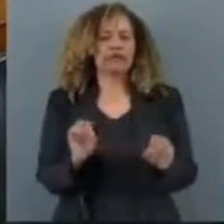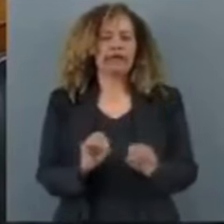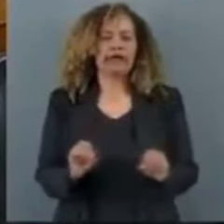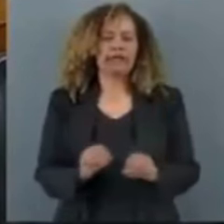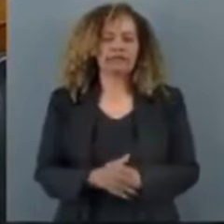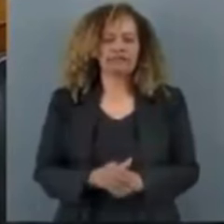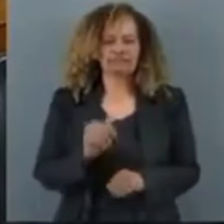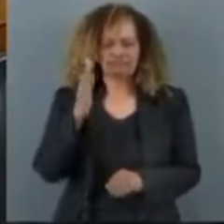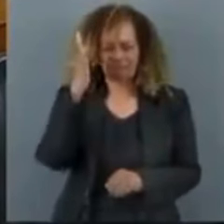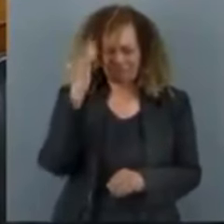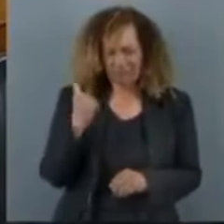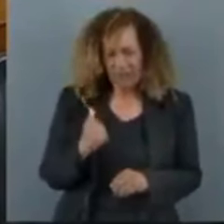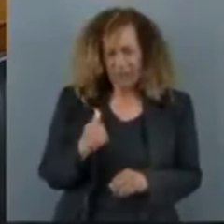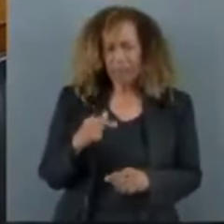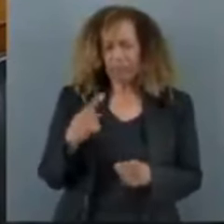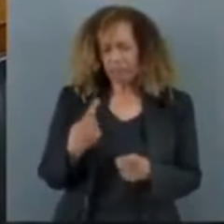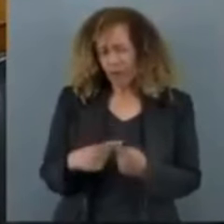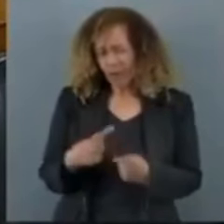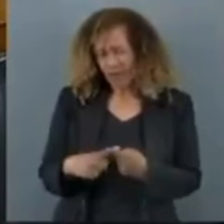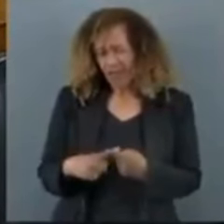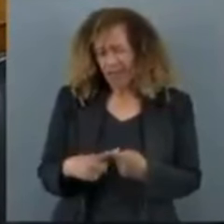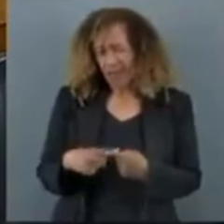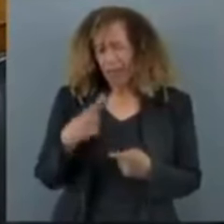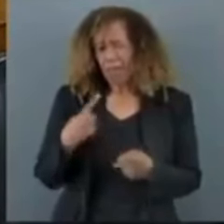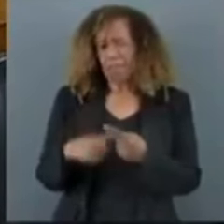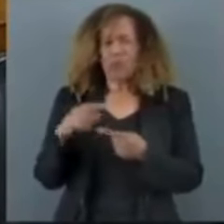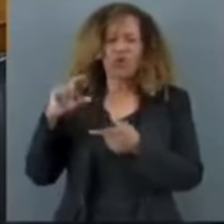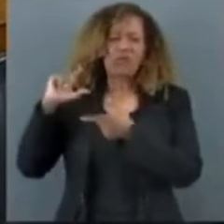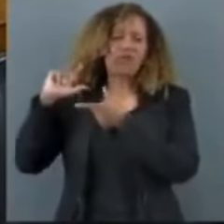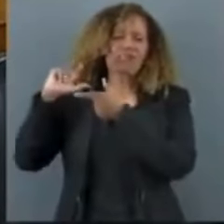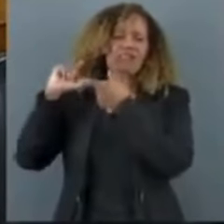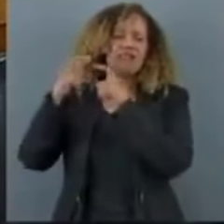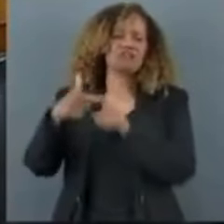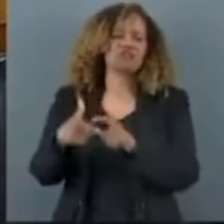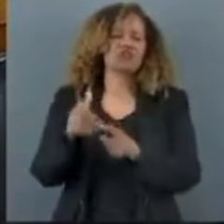Sabe por quê? Porque era tradição eles se matarem.